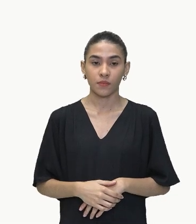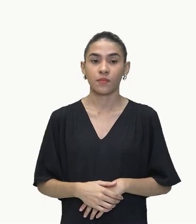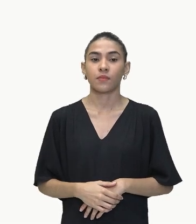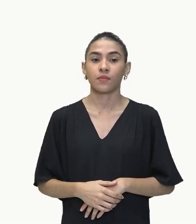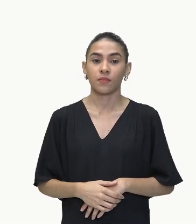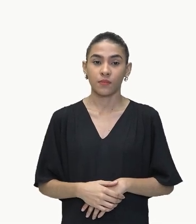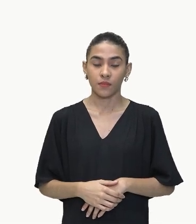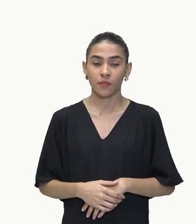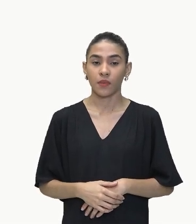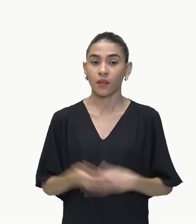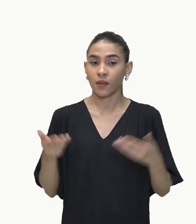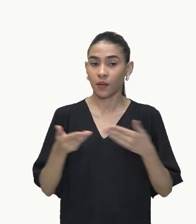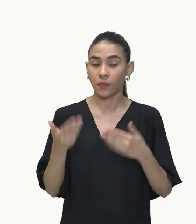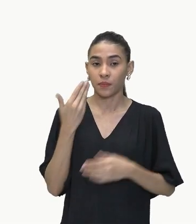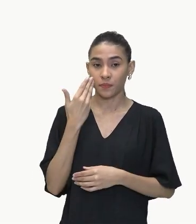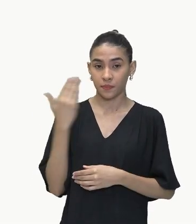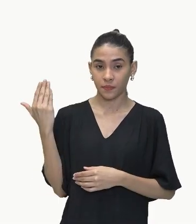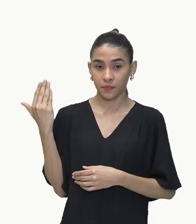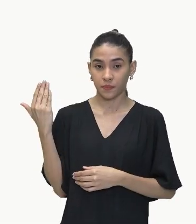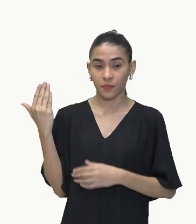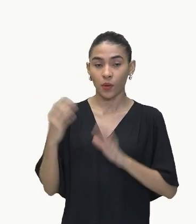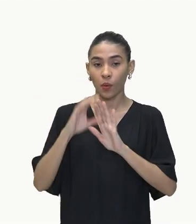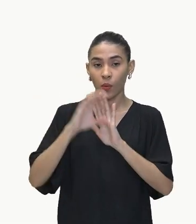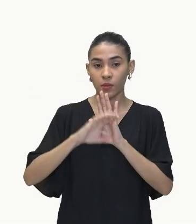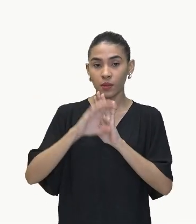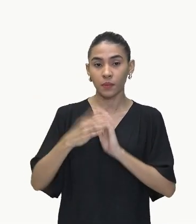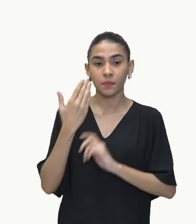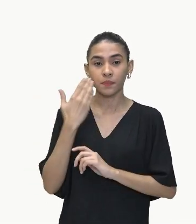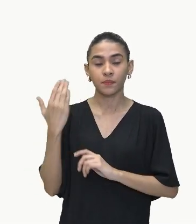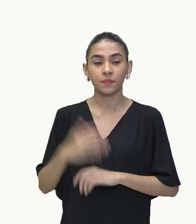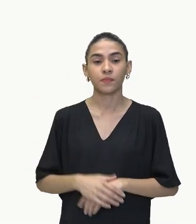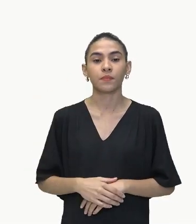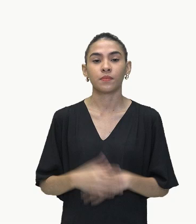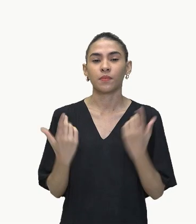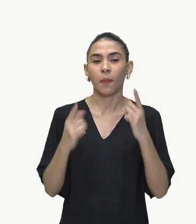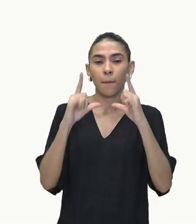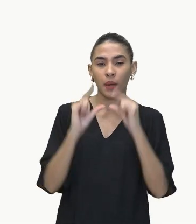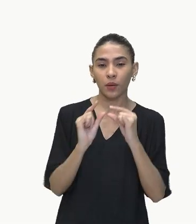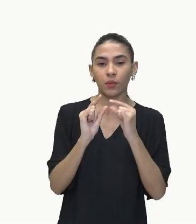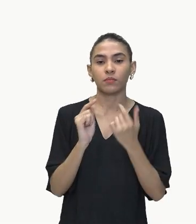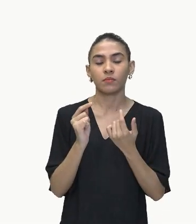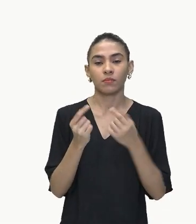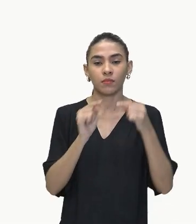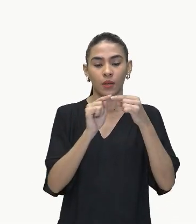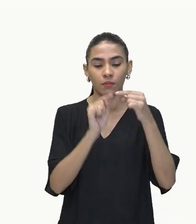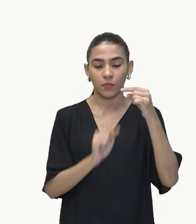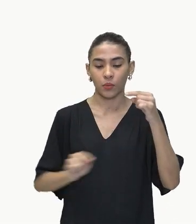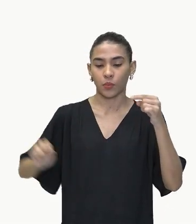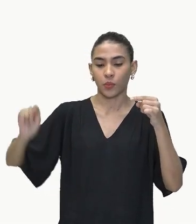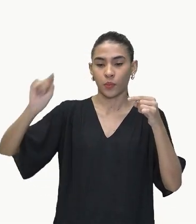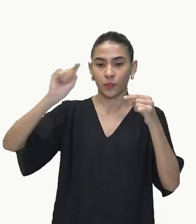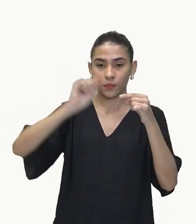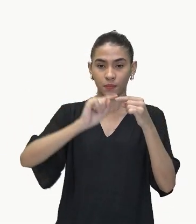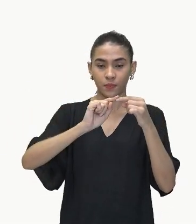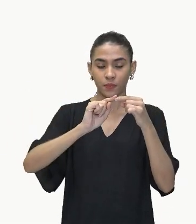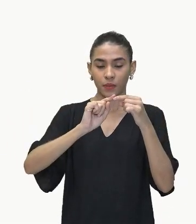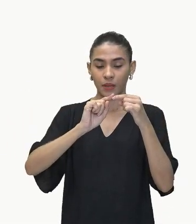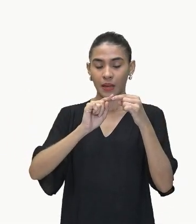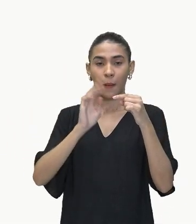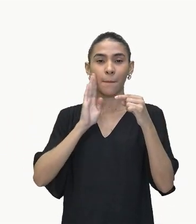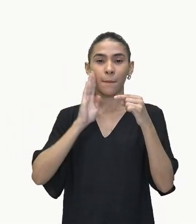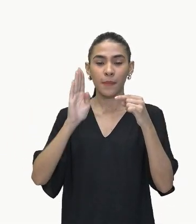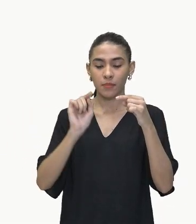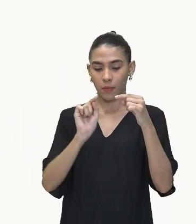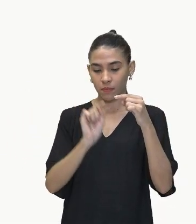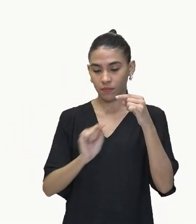chegamos aqui aos centros locais, que é o menor, né, aqui do nosso símbolo do